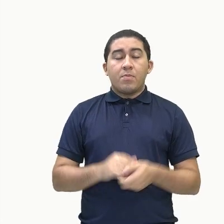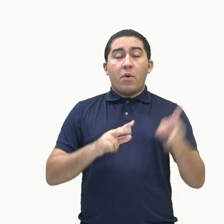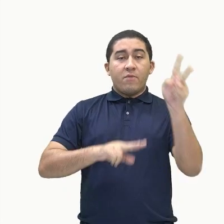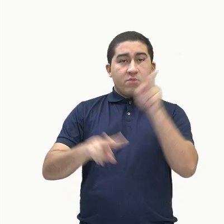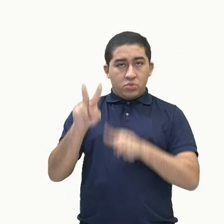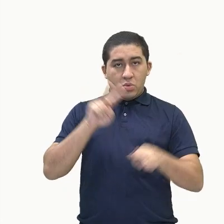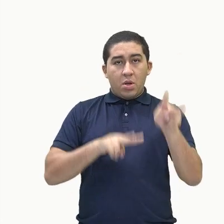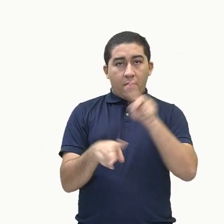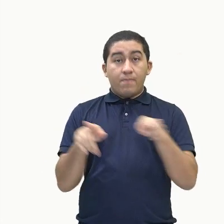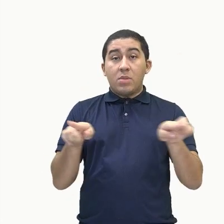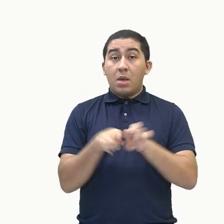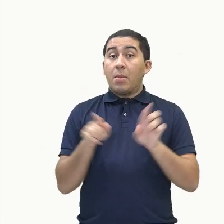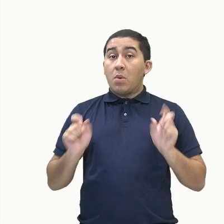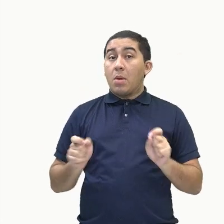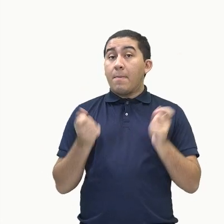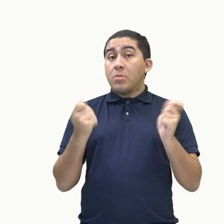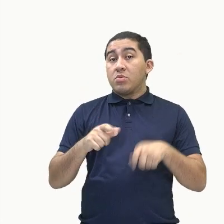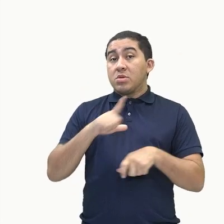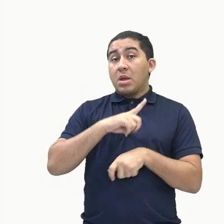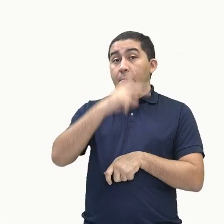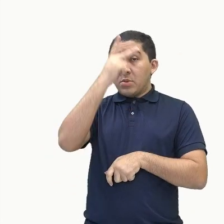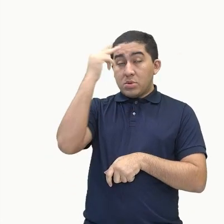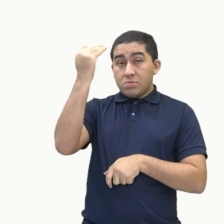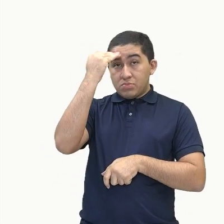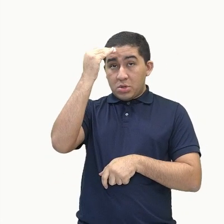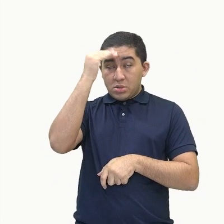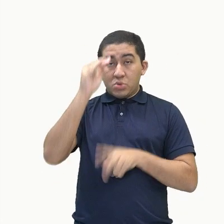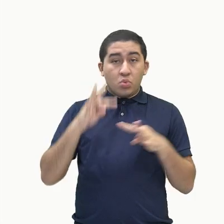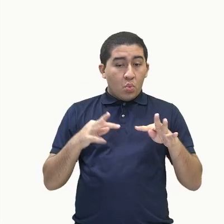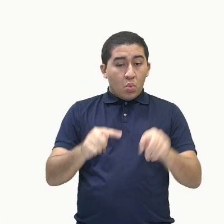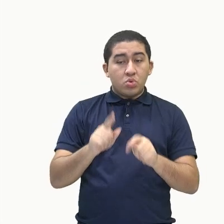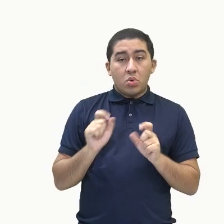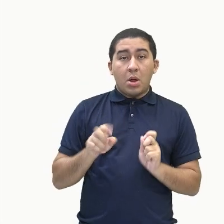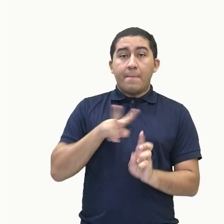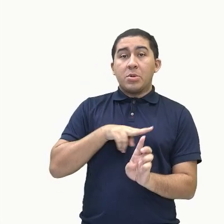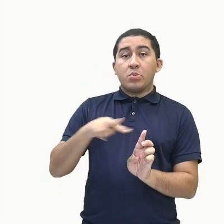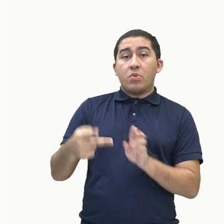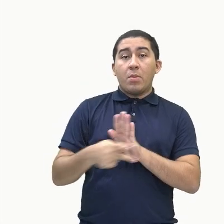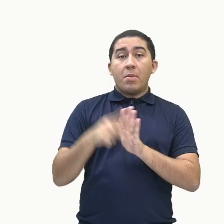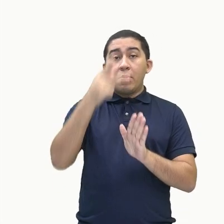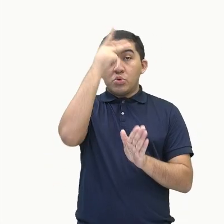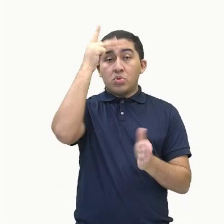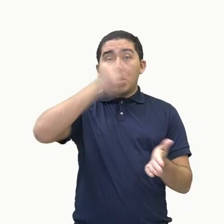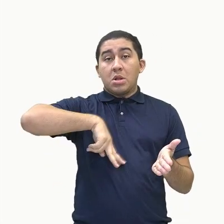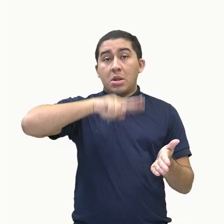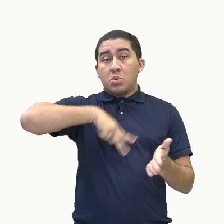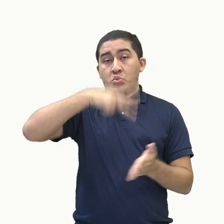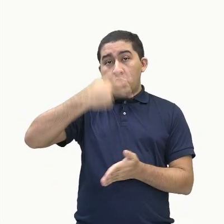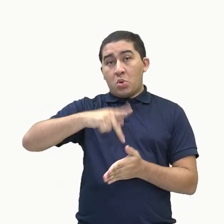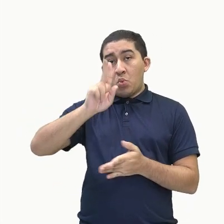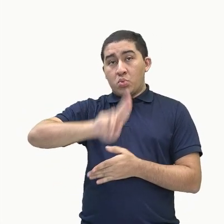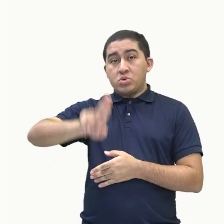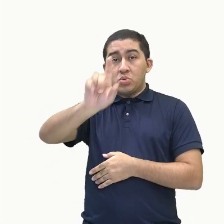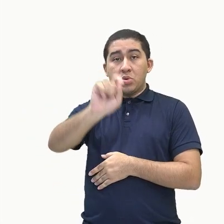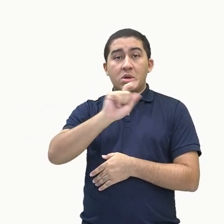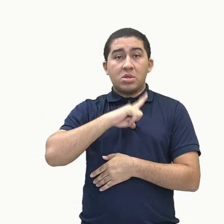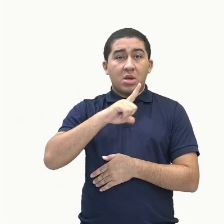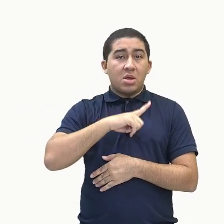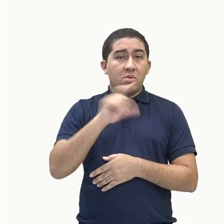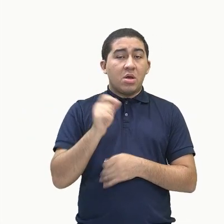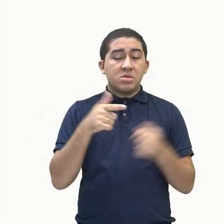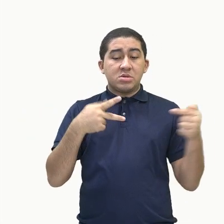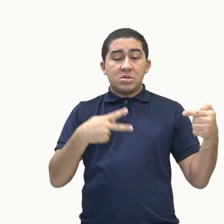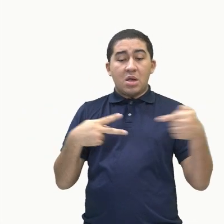visual, para guiar, para orientar o olhar do leitor, o seu olhar, por meio de quê? De setas,